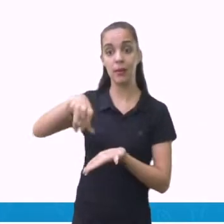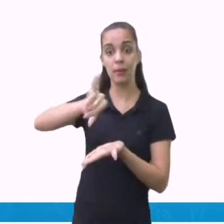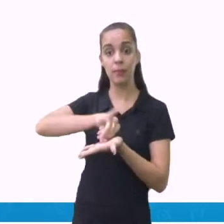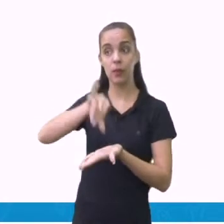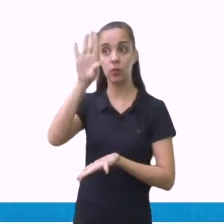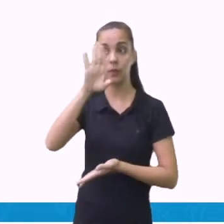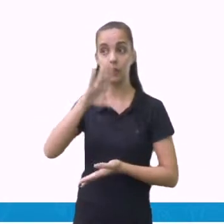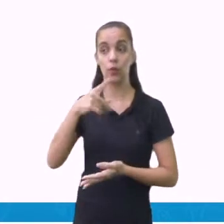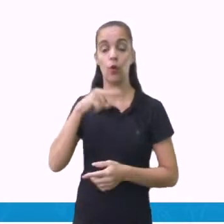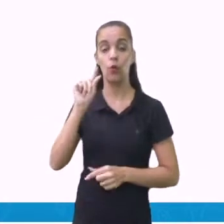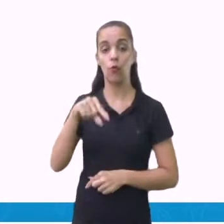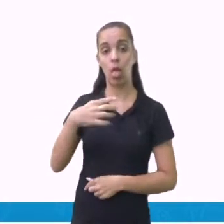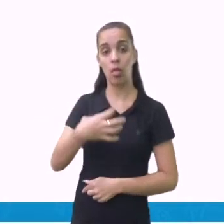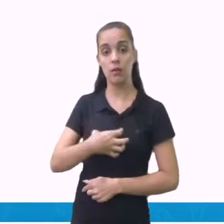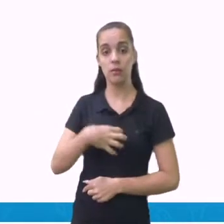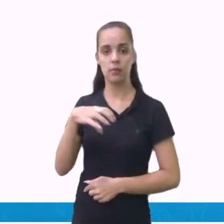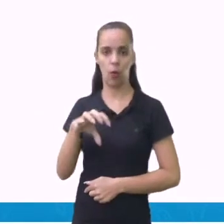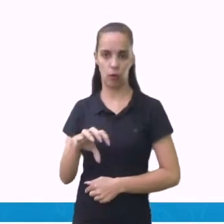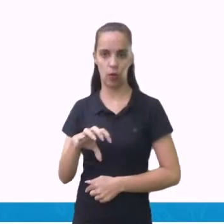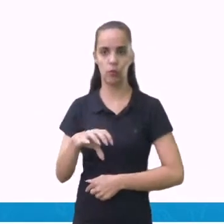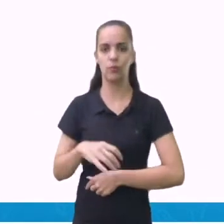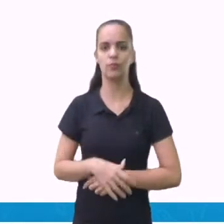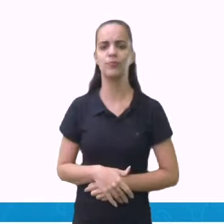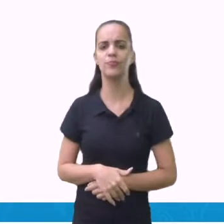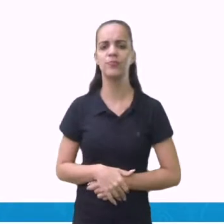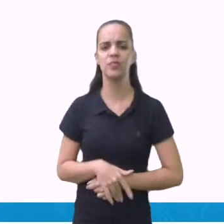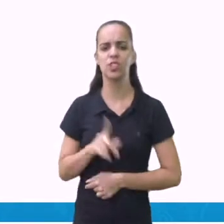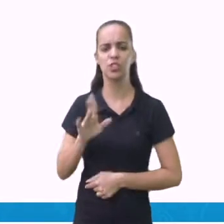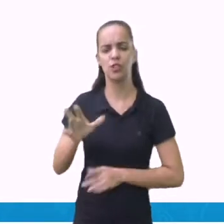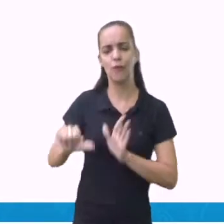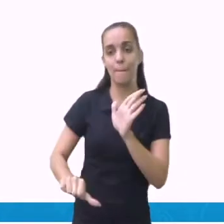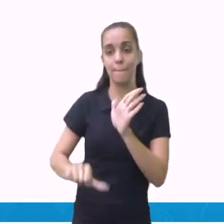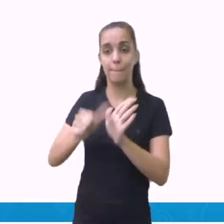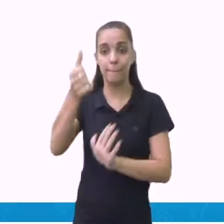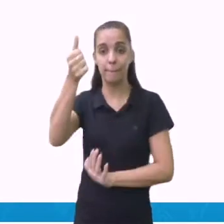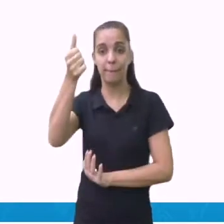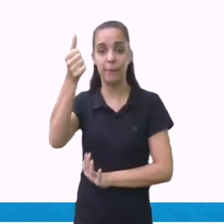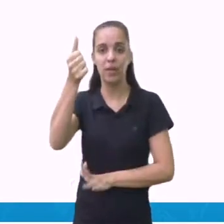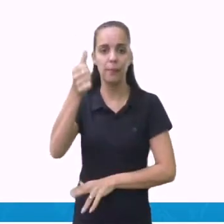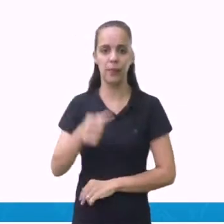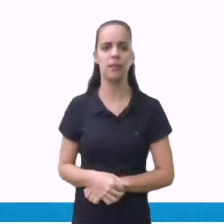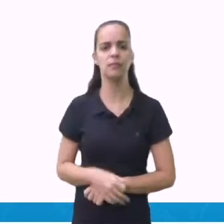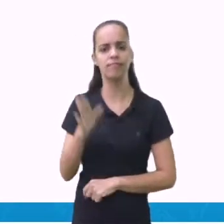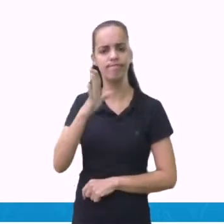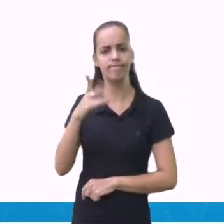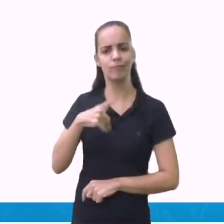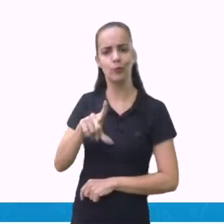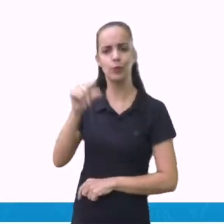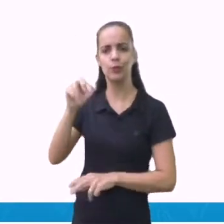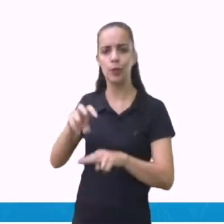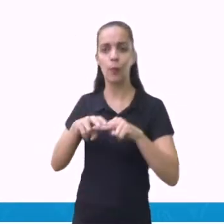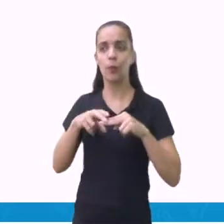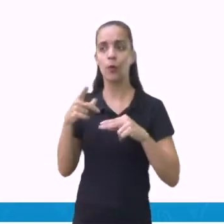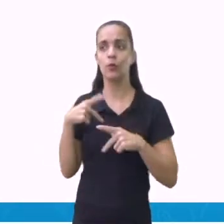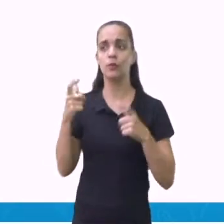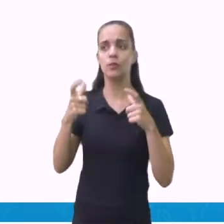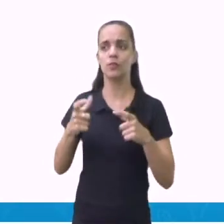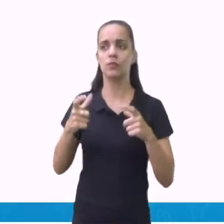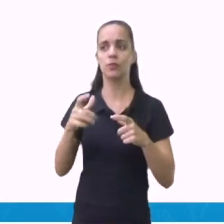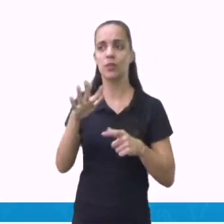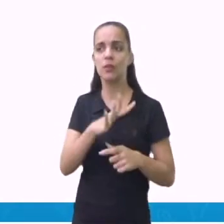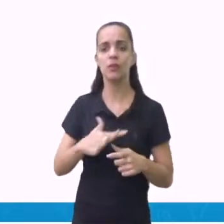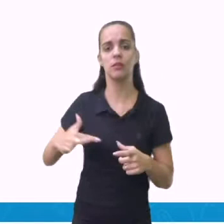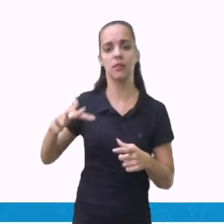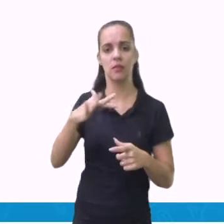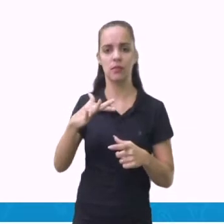foi Salvador. Vocês já tinham pensado nisso? Salvador foi a primeira capital do Brasil escolhida por conta da